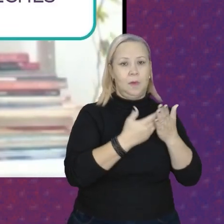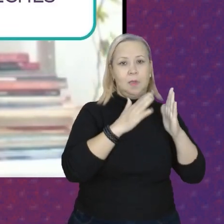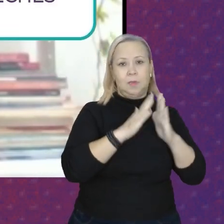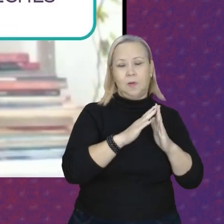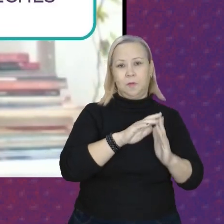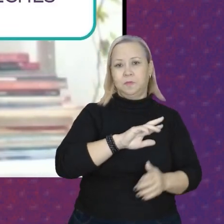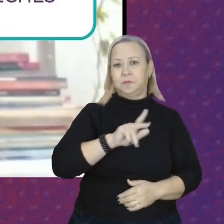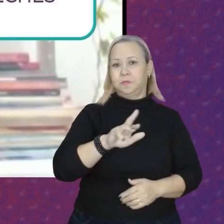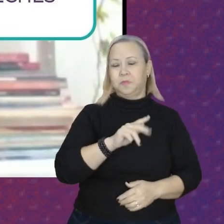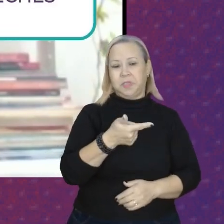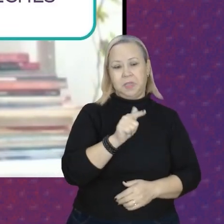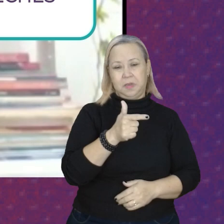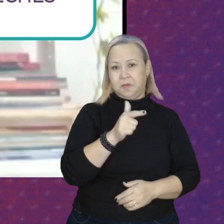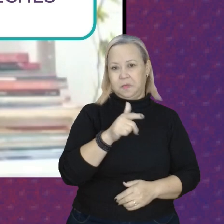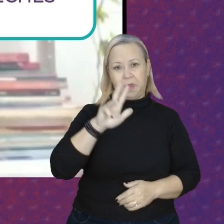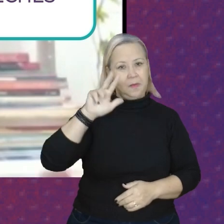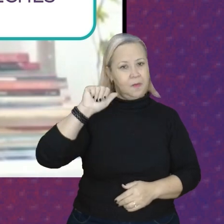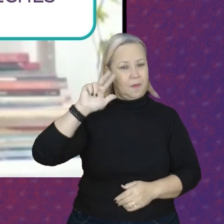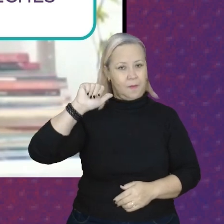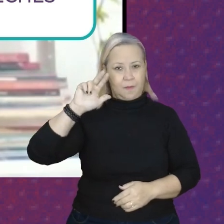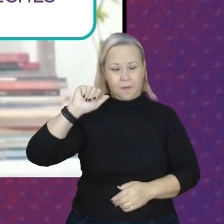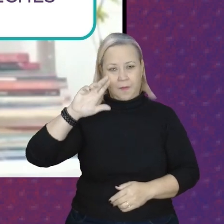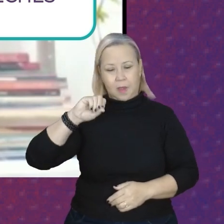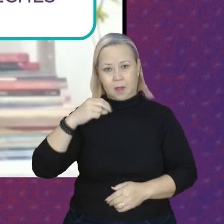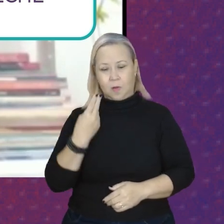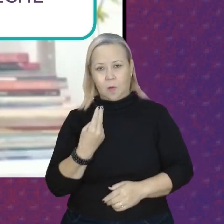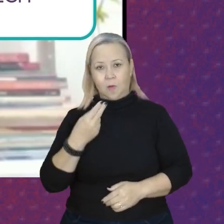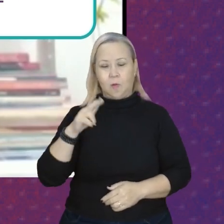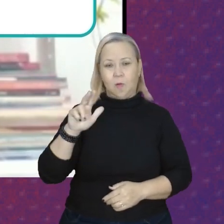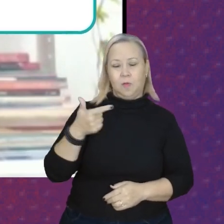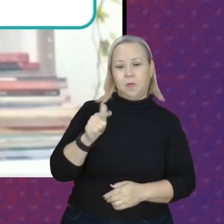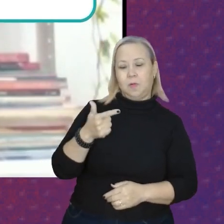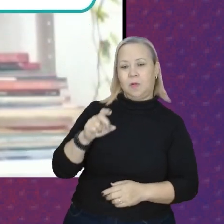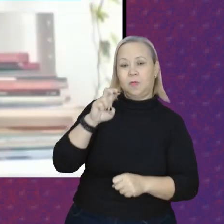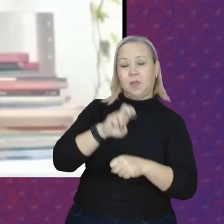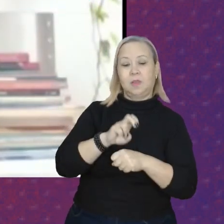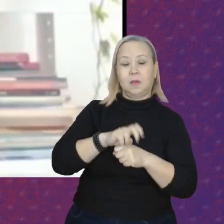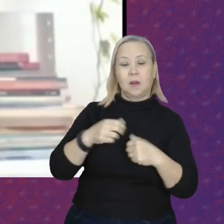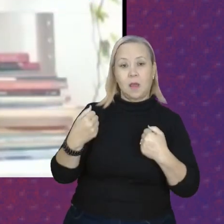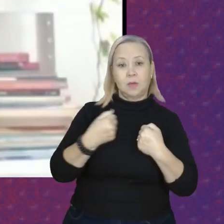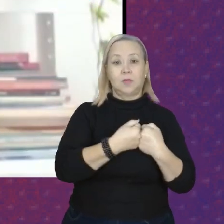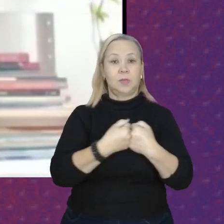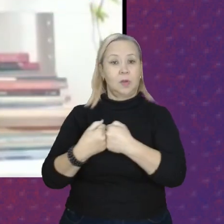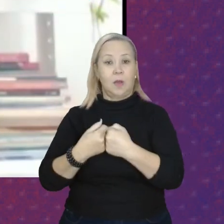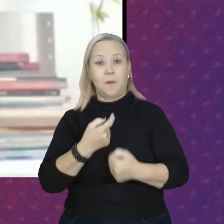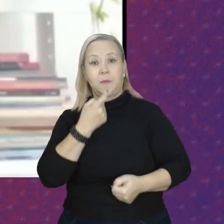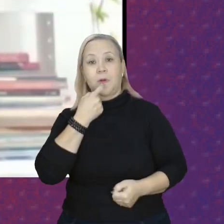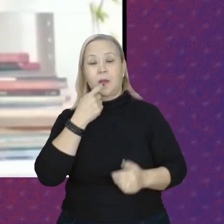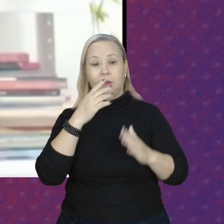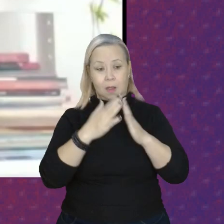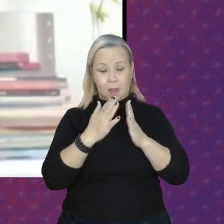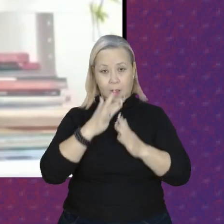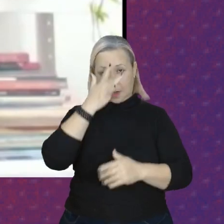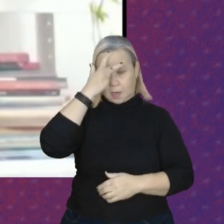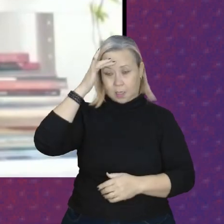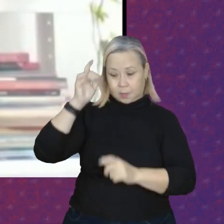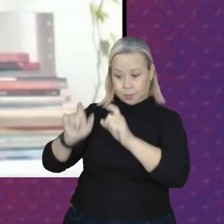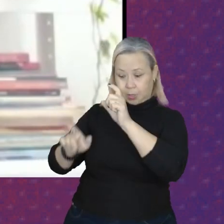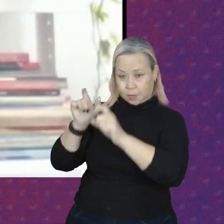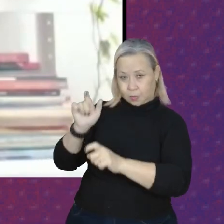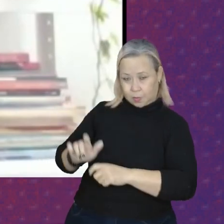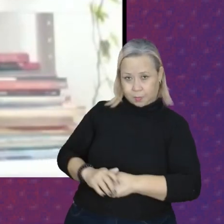não existe vaga ou porque não tem creche perto da casa das pessoas.